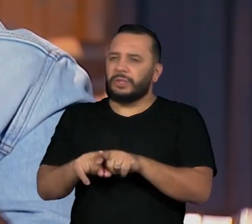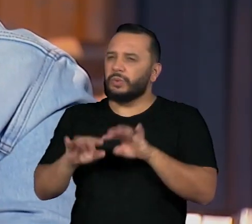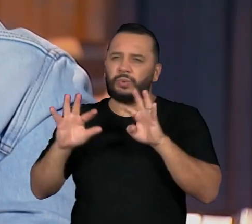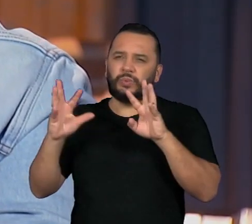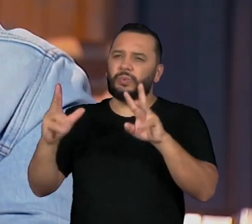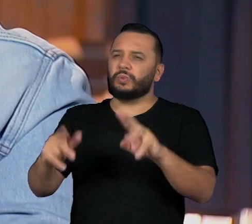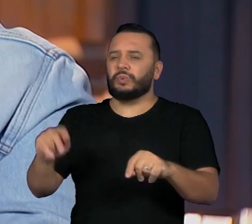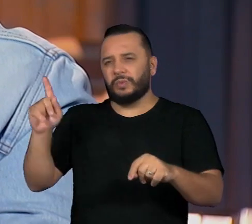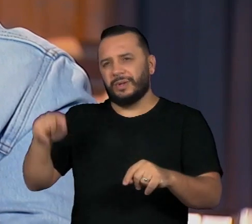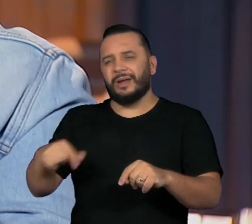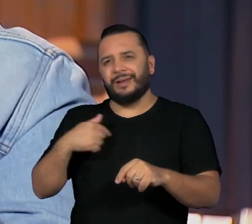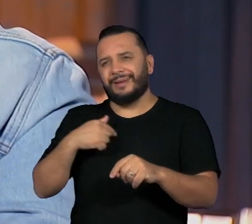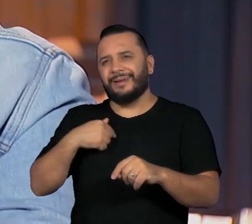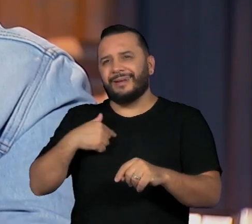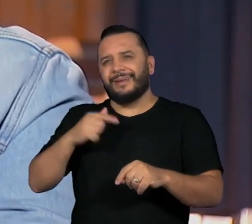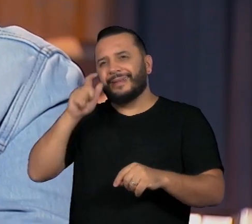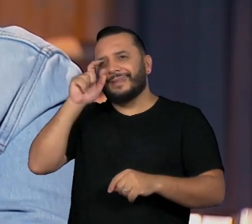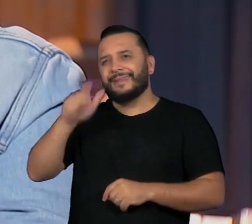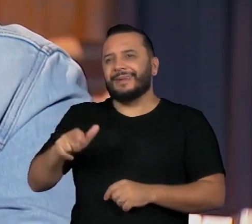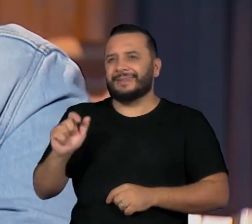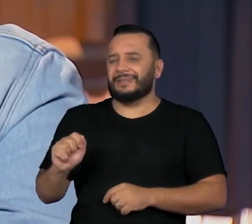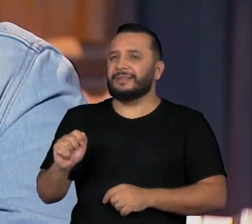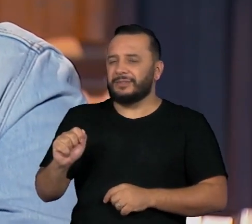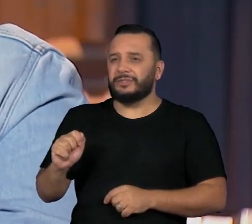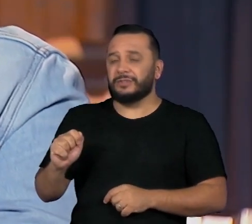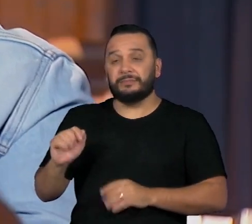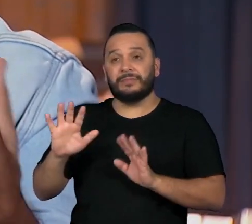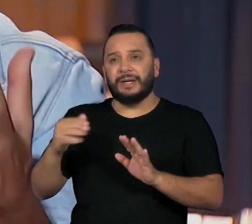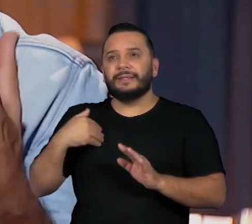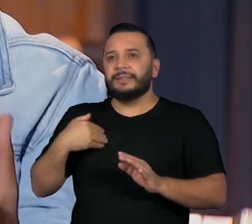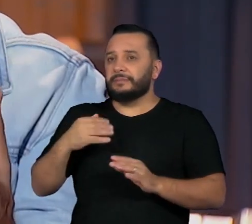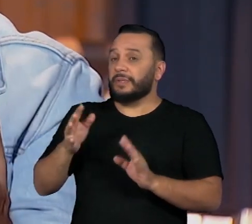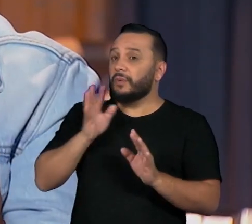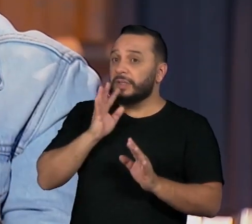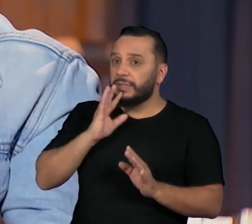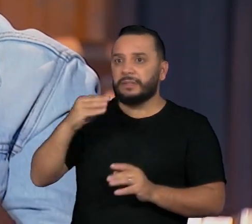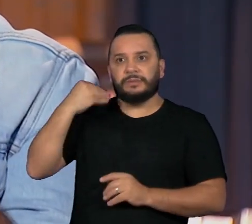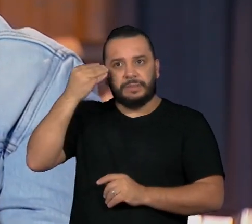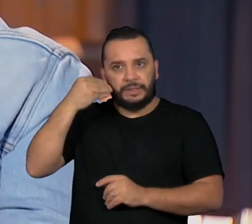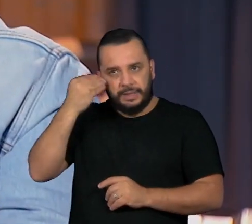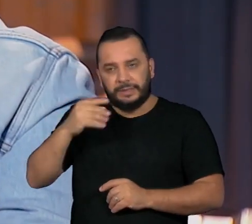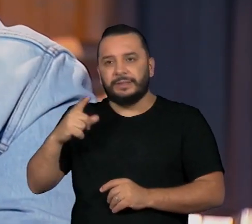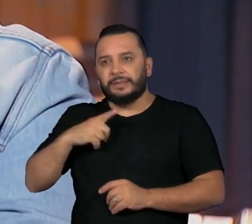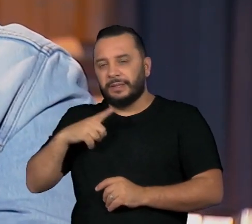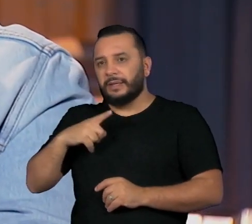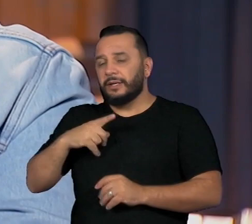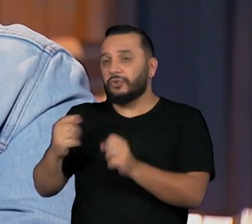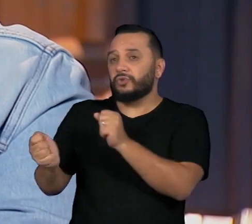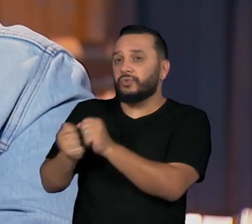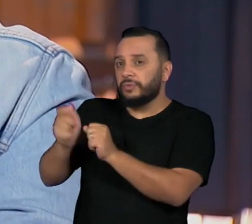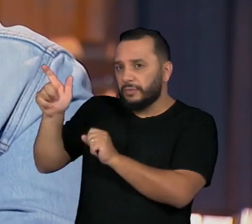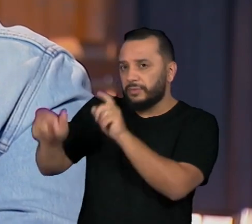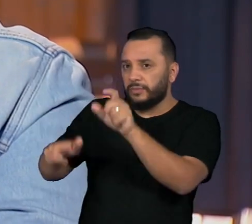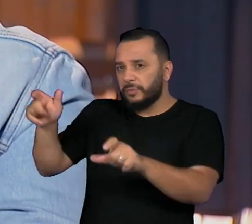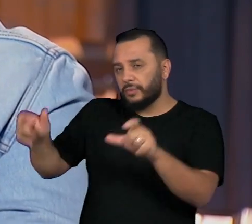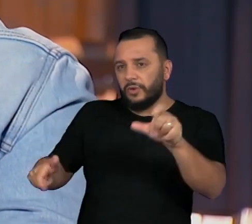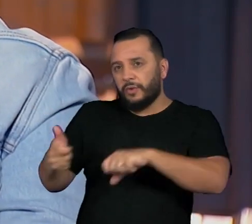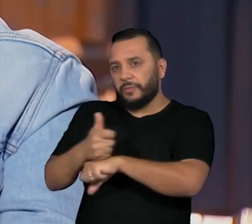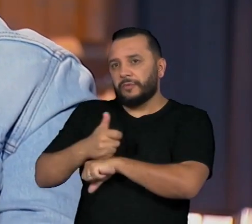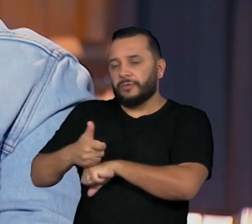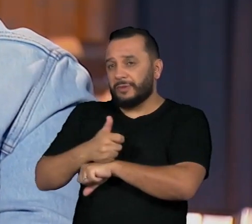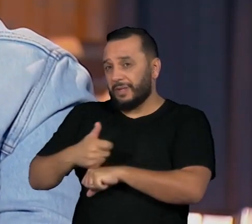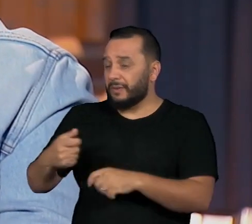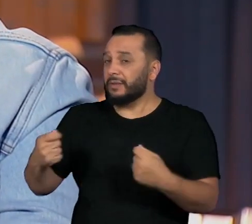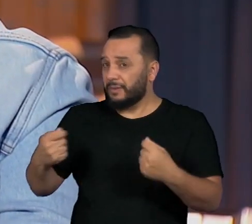isso é muito interessante, mas você tem que saber onde você está pisando, onde você está nadando, com quem você está indo. E eu acho que abrir a